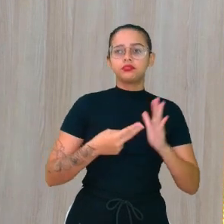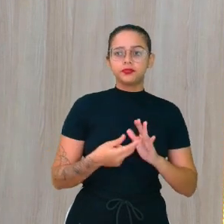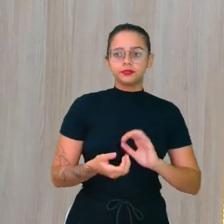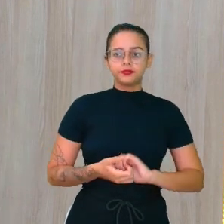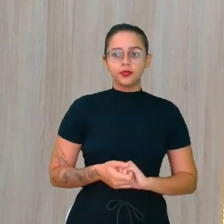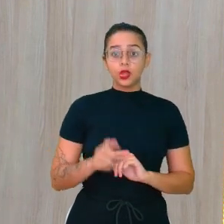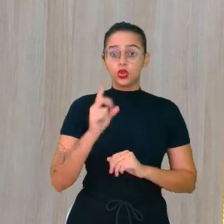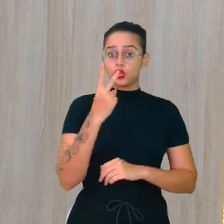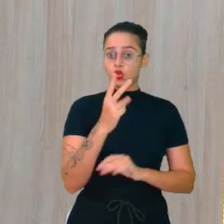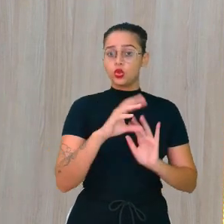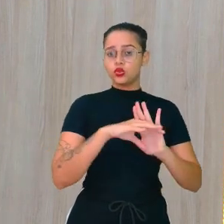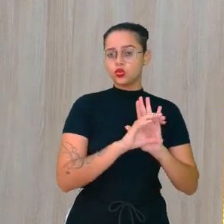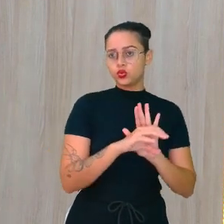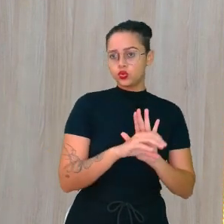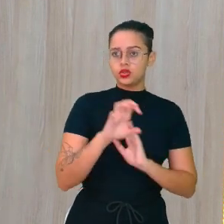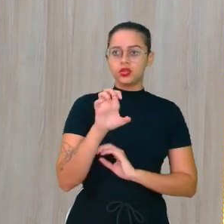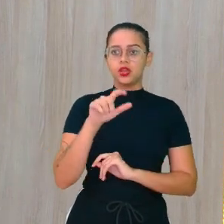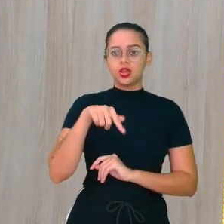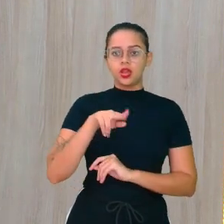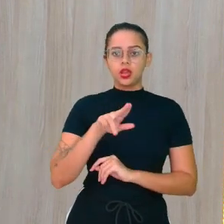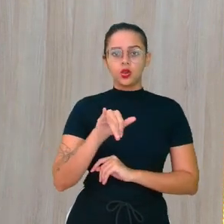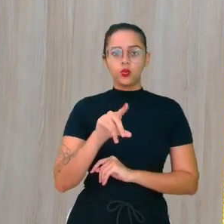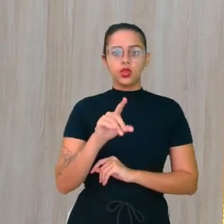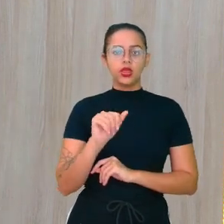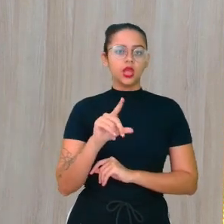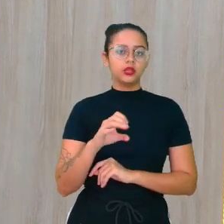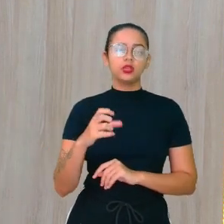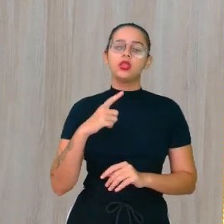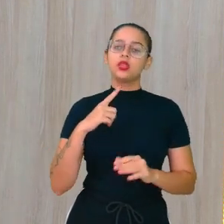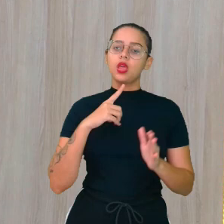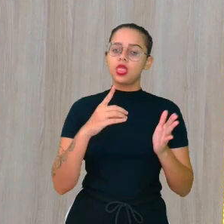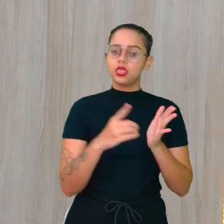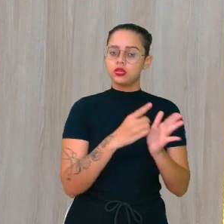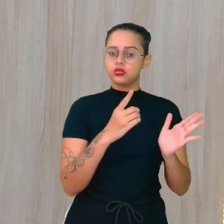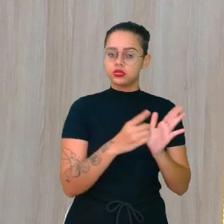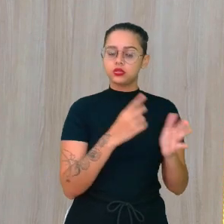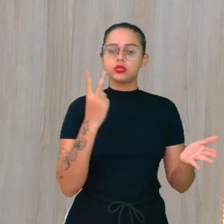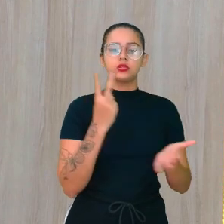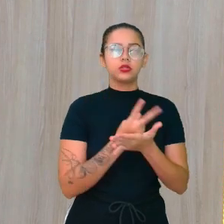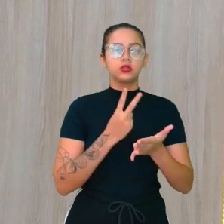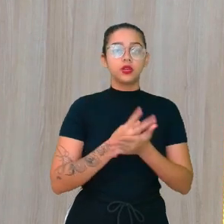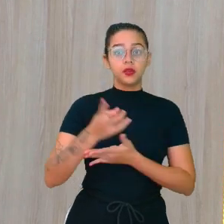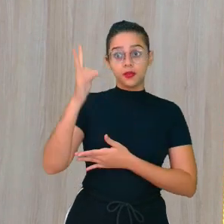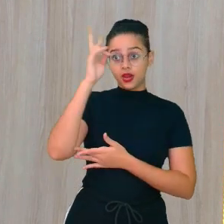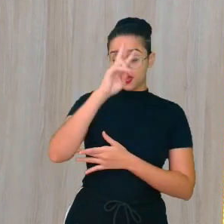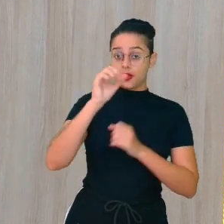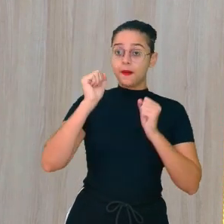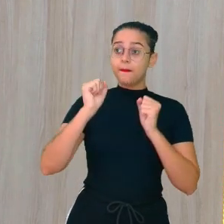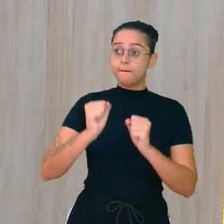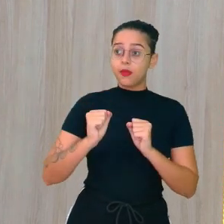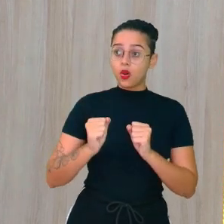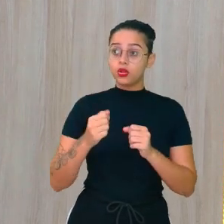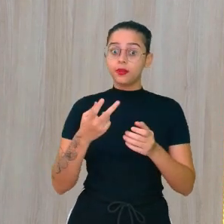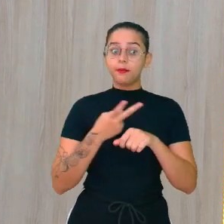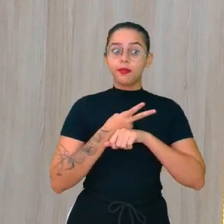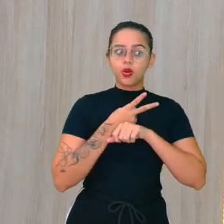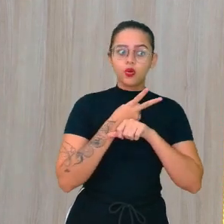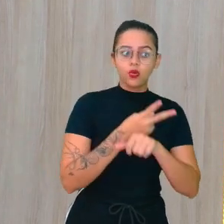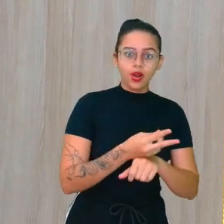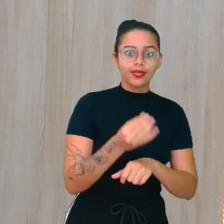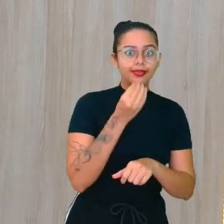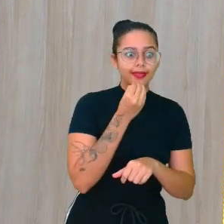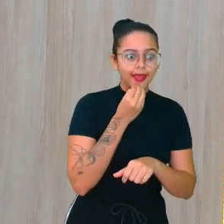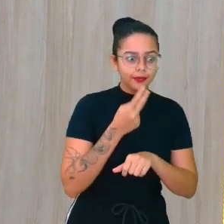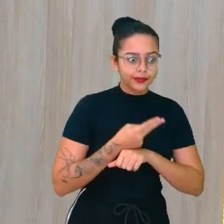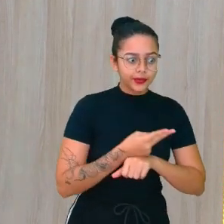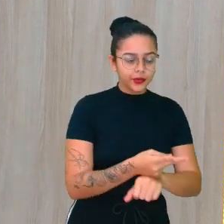aqui 2 conceitos de equidade que aparecem no dicionário, porque sempre lembrem, pode ir ao dicionário, devem